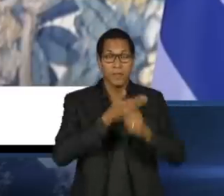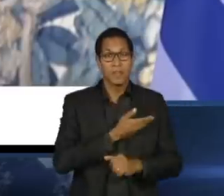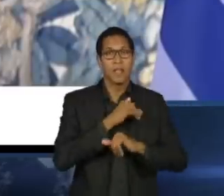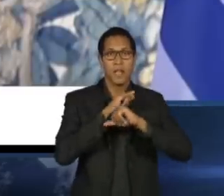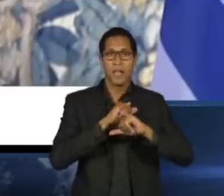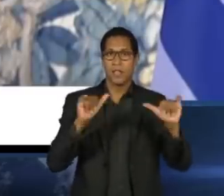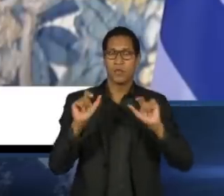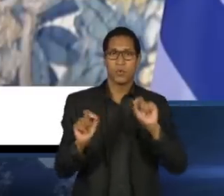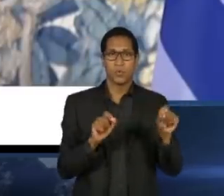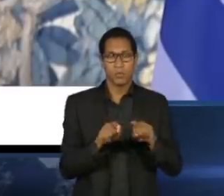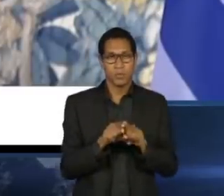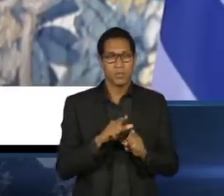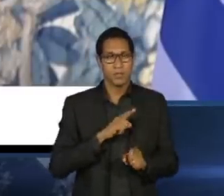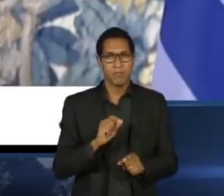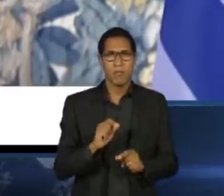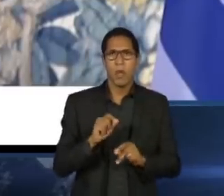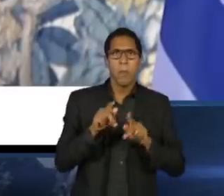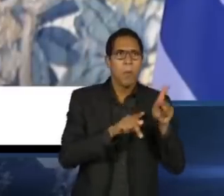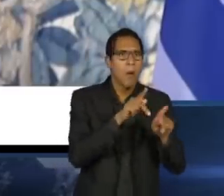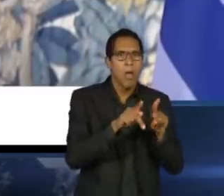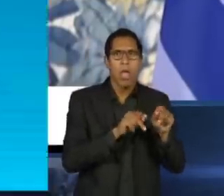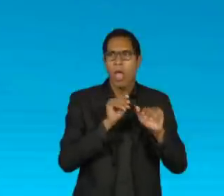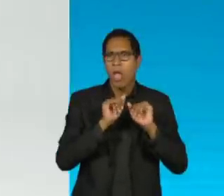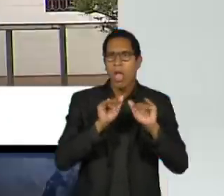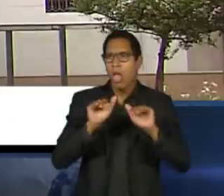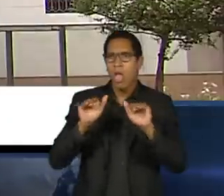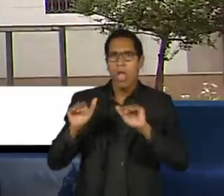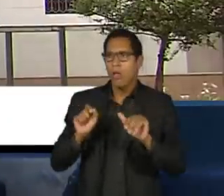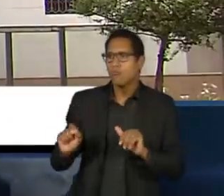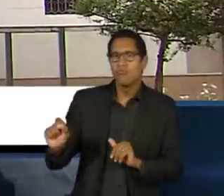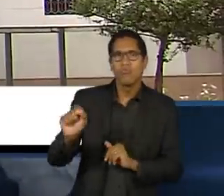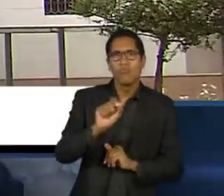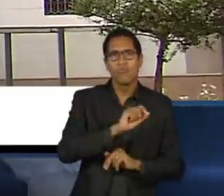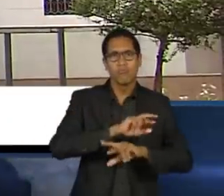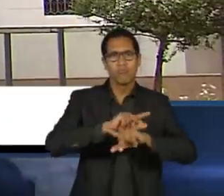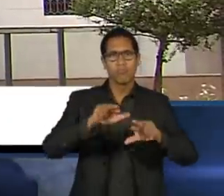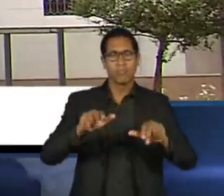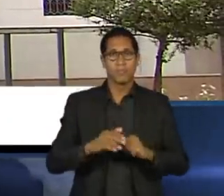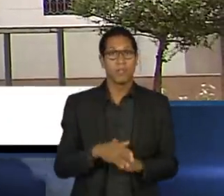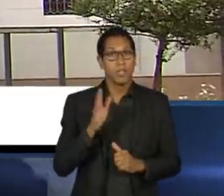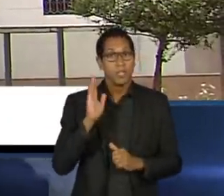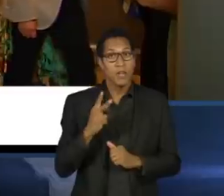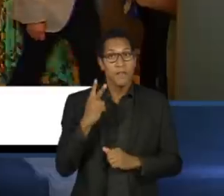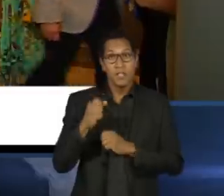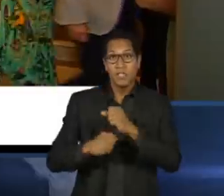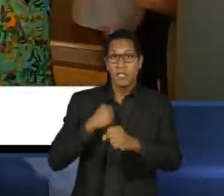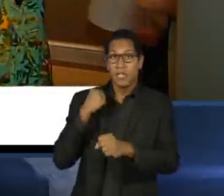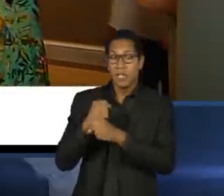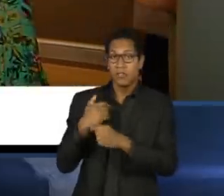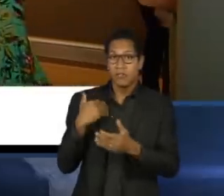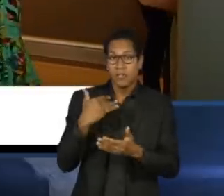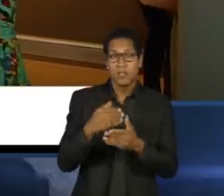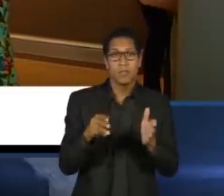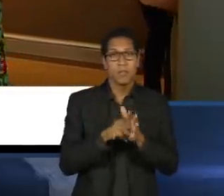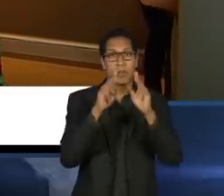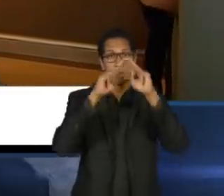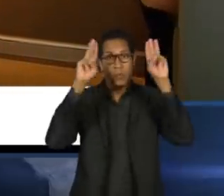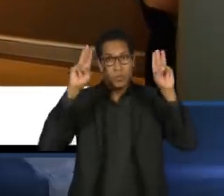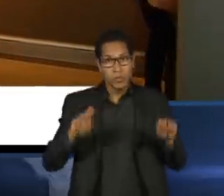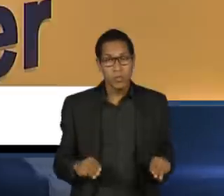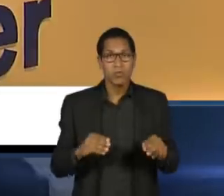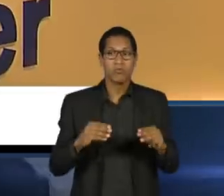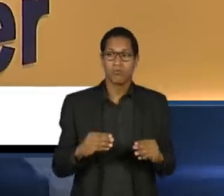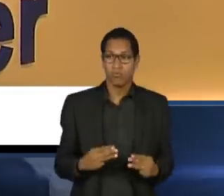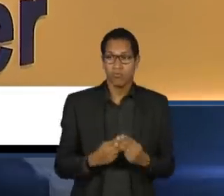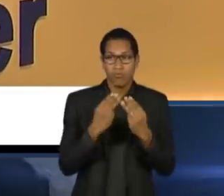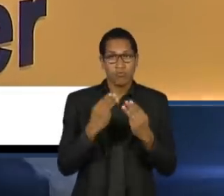ameaças do autoritarismo e populismo sobre os povos. Depois de 20 anos de preparação, o Museu Judaico abre as portas para o